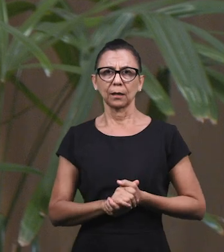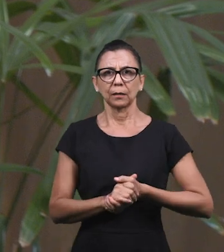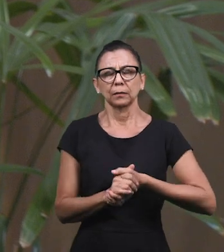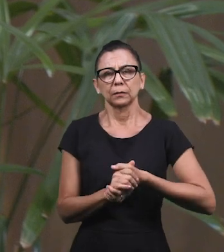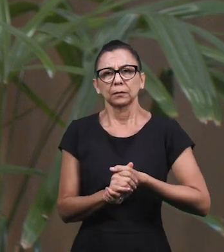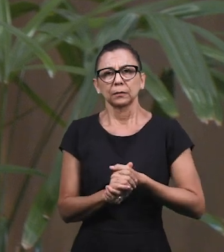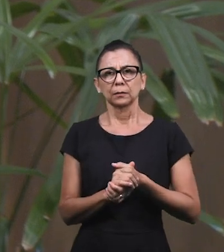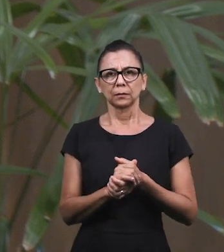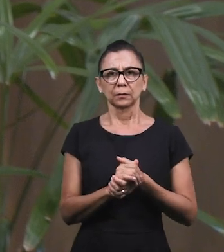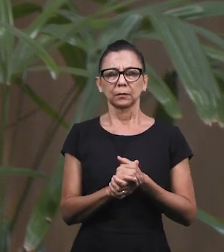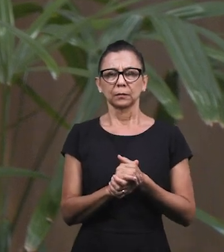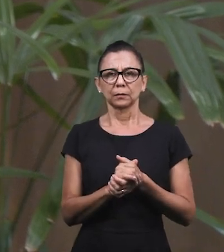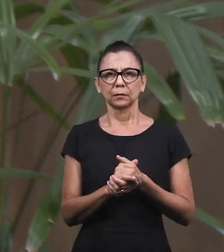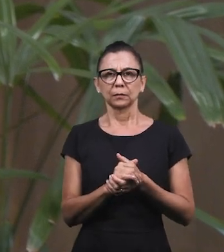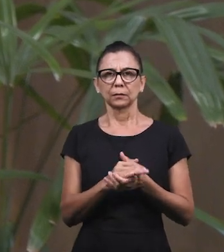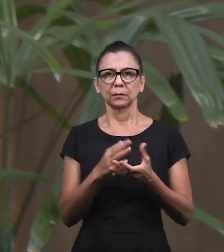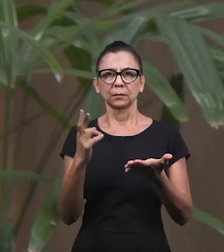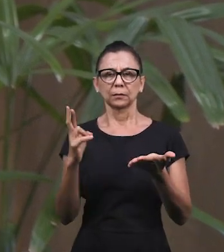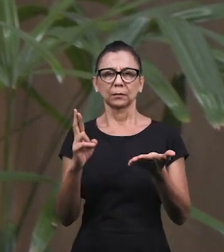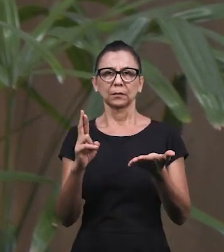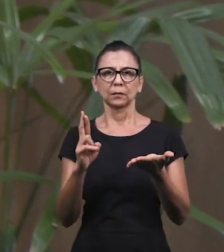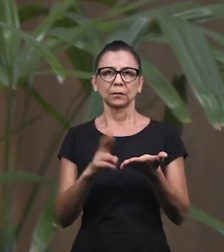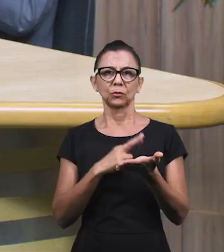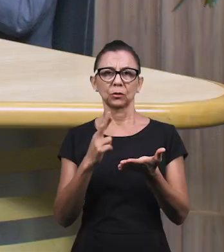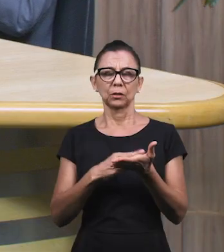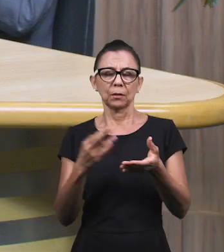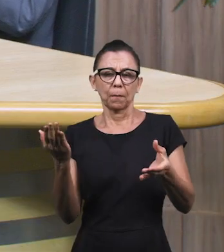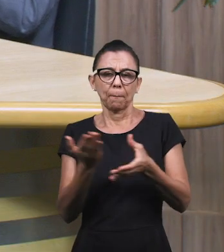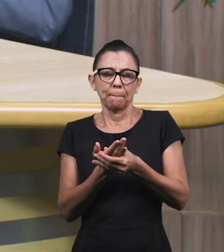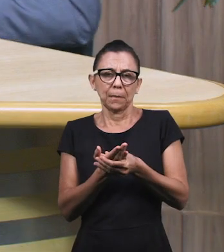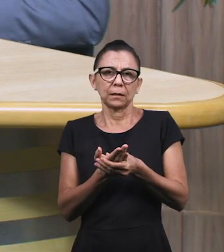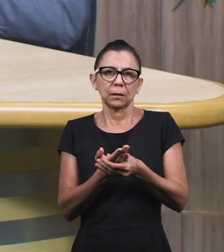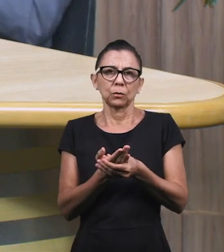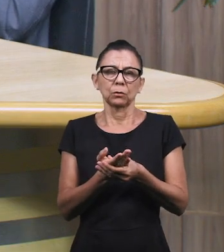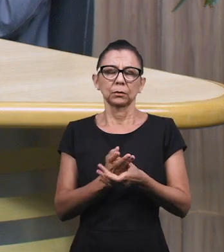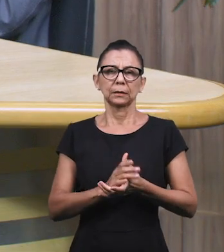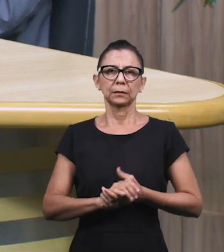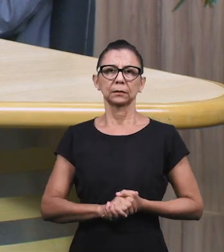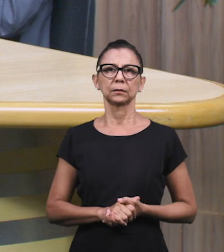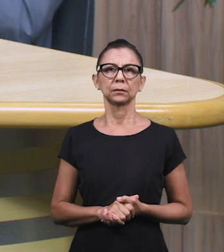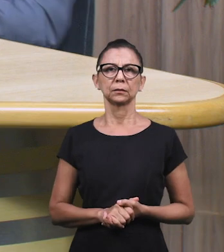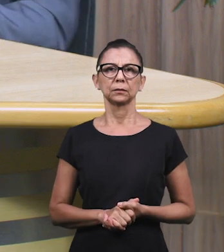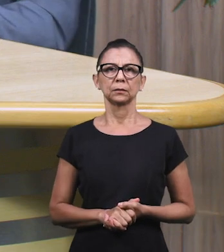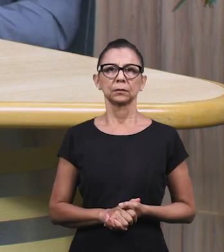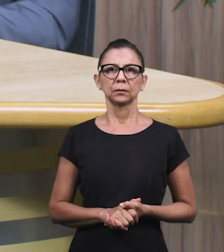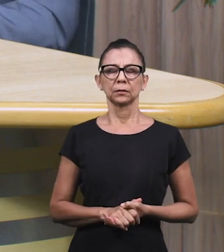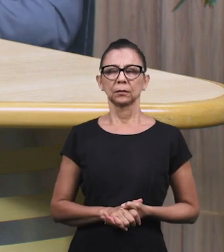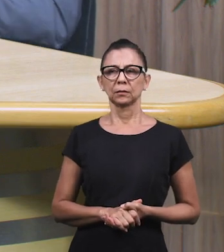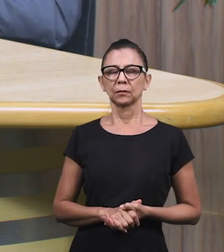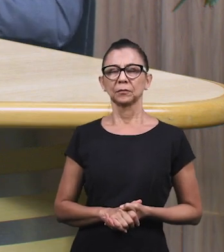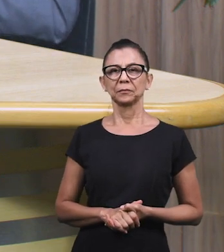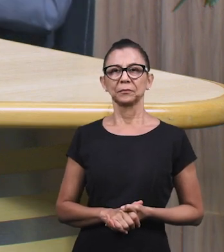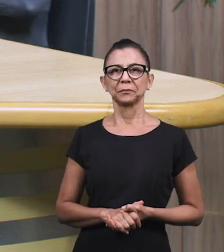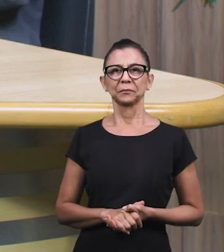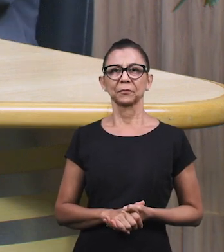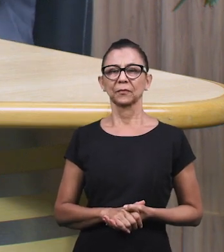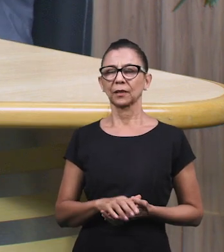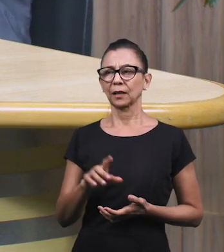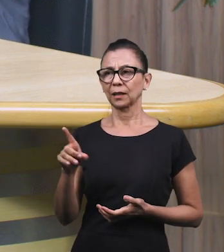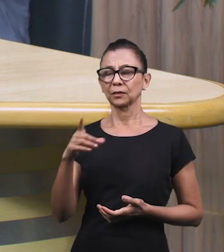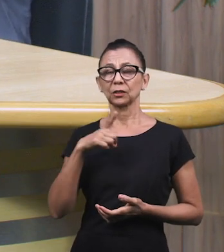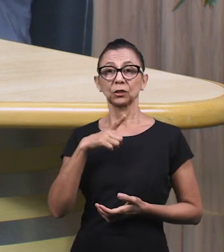marcador de Bíblia, né, de livro, né? Já tem aqui, para quem saber aqui, tem até o diagrama aqui. A